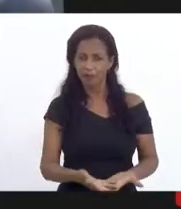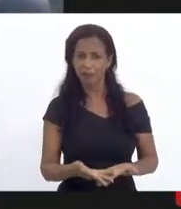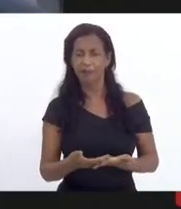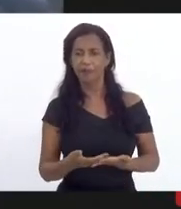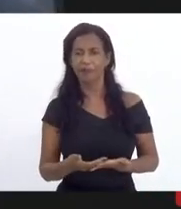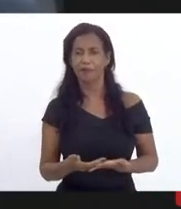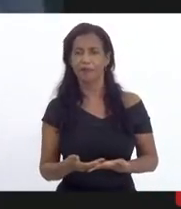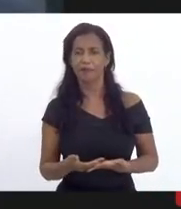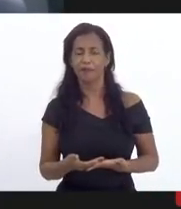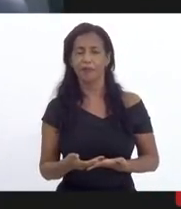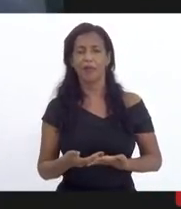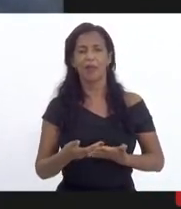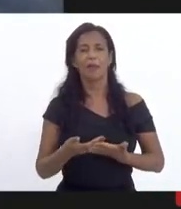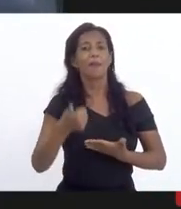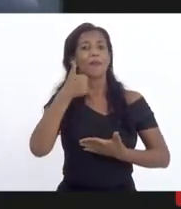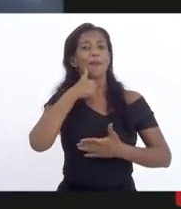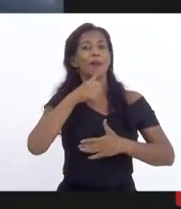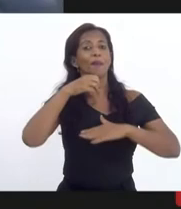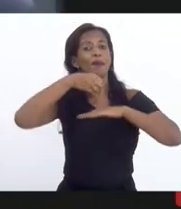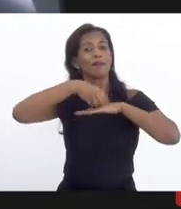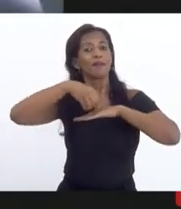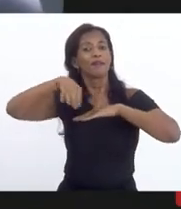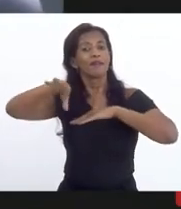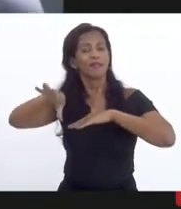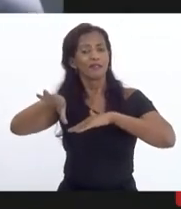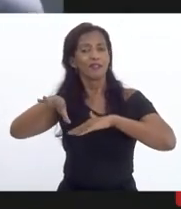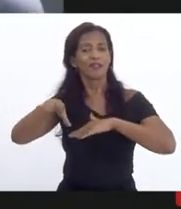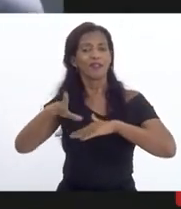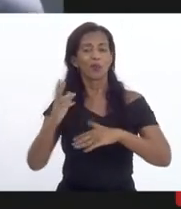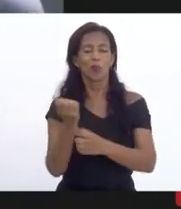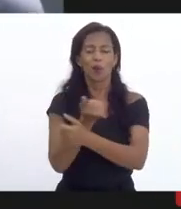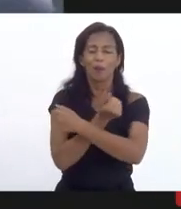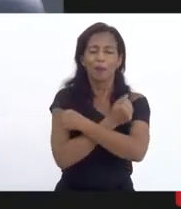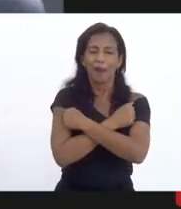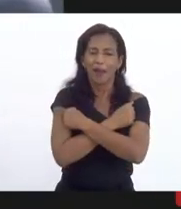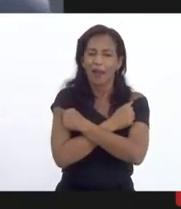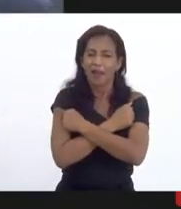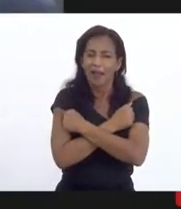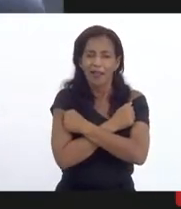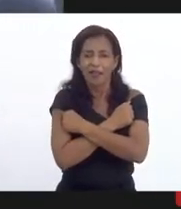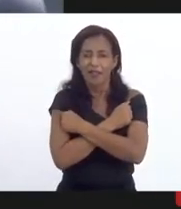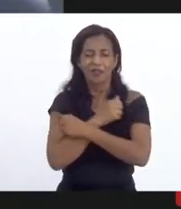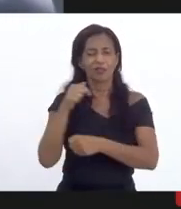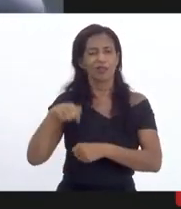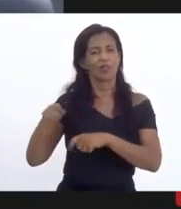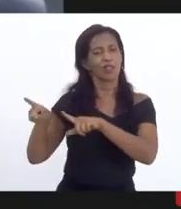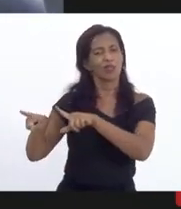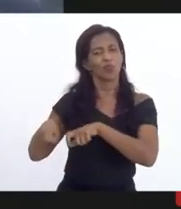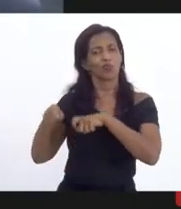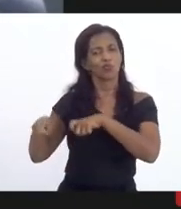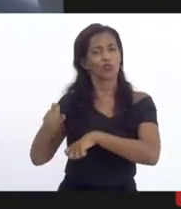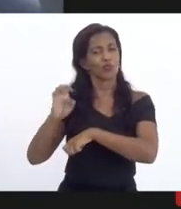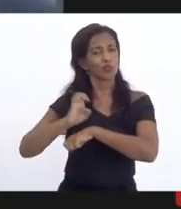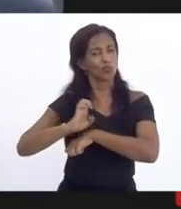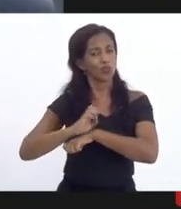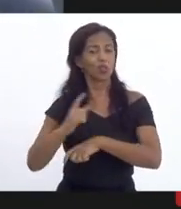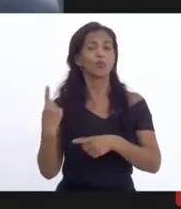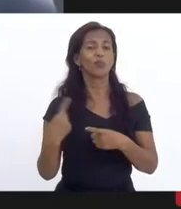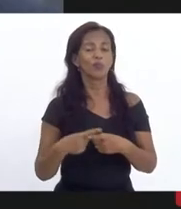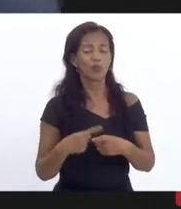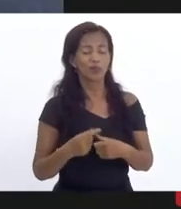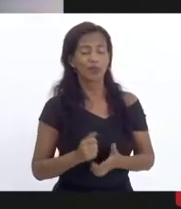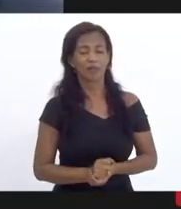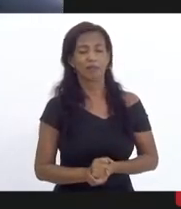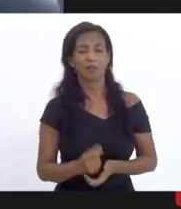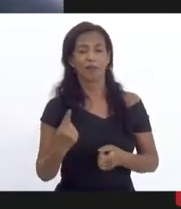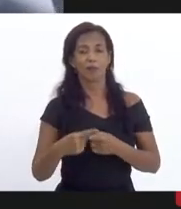para a mãe dele, né, a nossa governadora Rosinha, um abraço daqui do interior do nosso estado. Por quê, deputado?